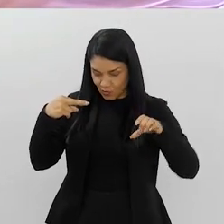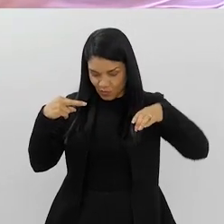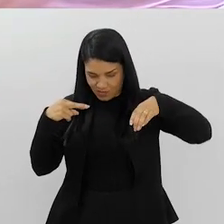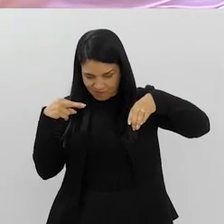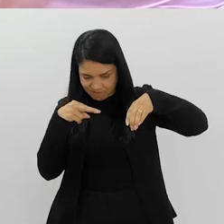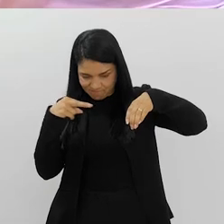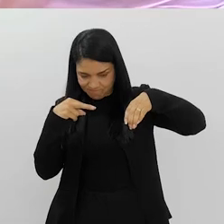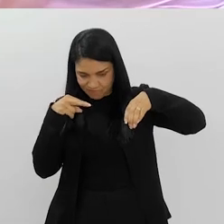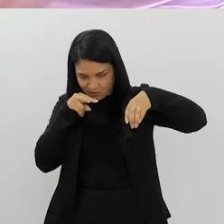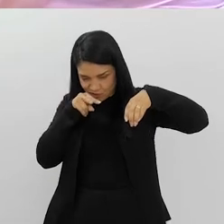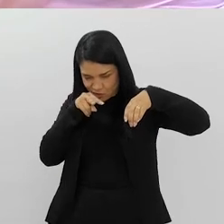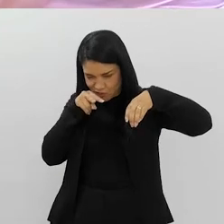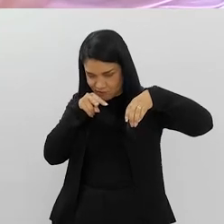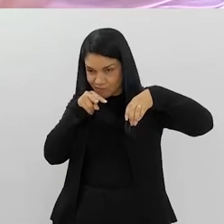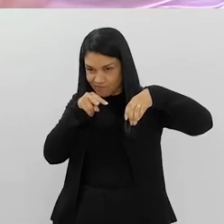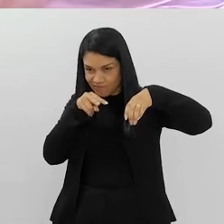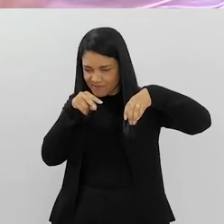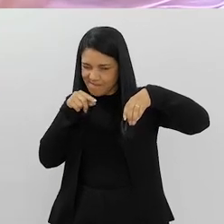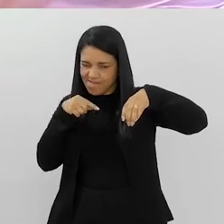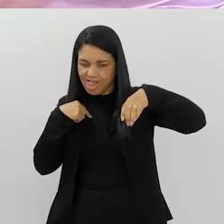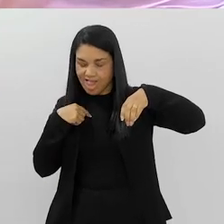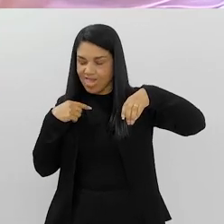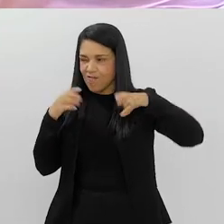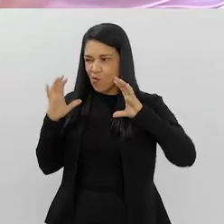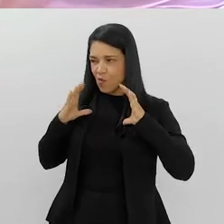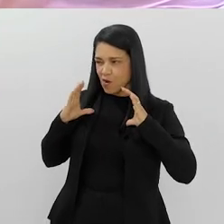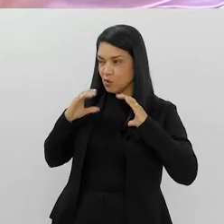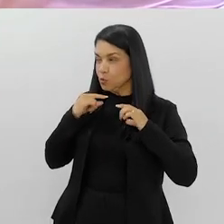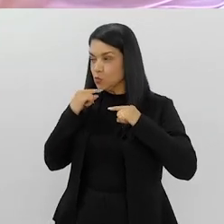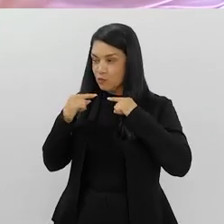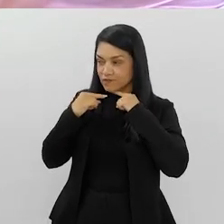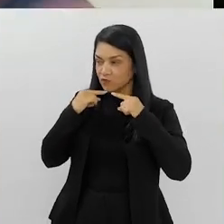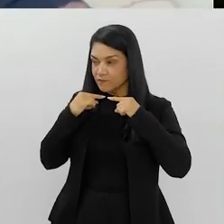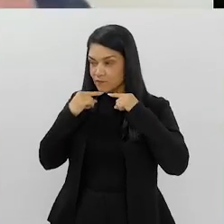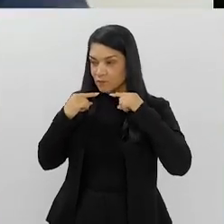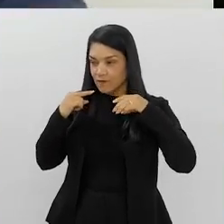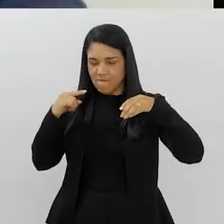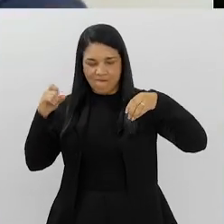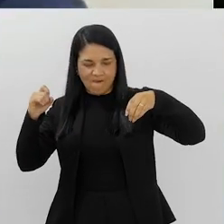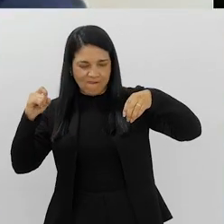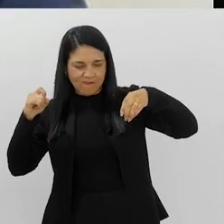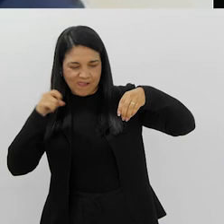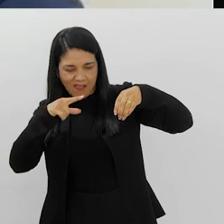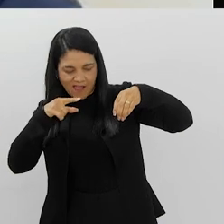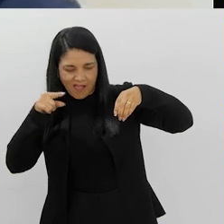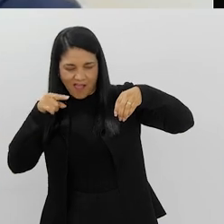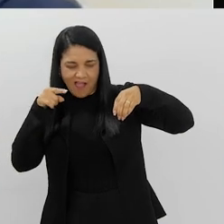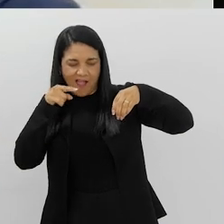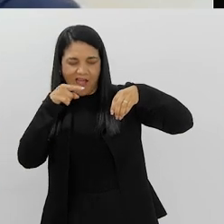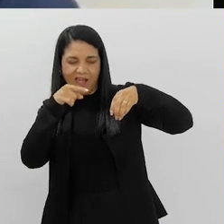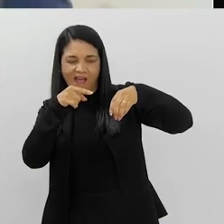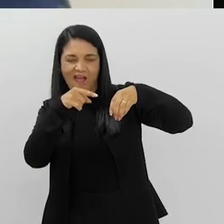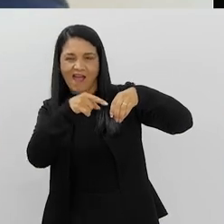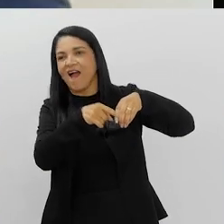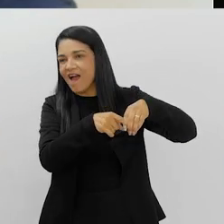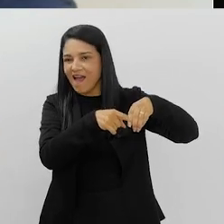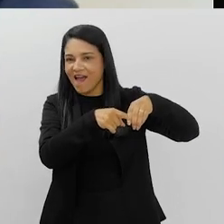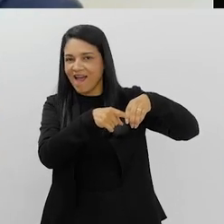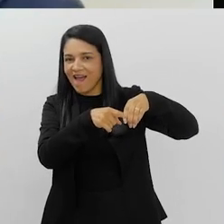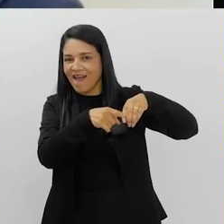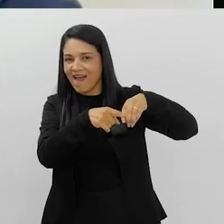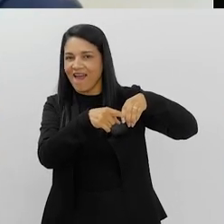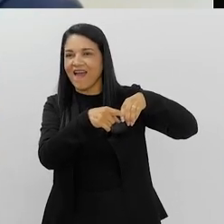bola, olhava para o canto esquerdo, o goleiro ficava na dúvida, pô, ele não vai bater aqui, está olhando muito para cá, então ele ia para o outro canto, eu batia no canto esquerdo, entendeu? Isso vai,